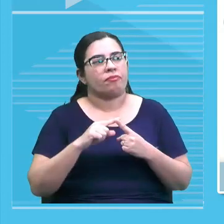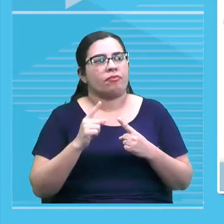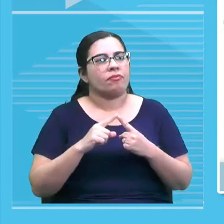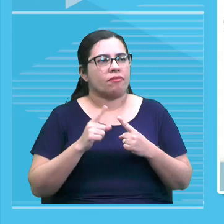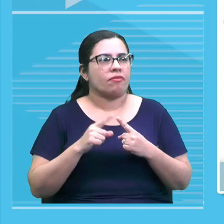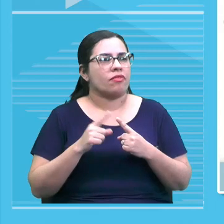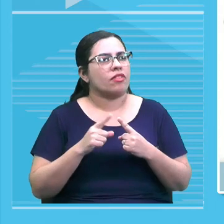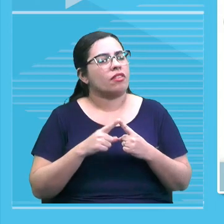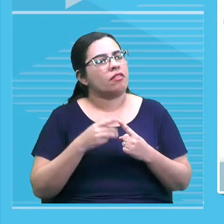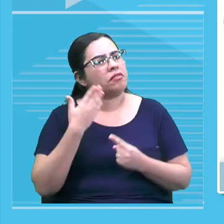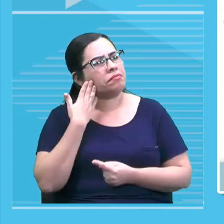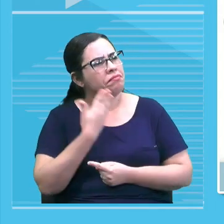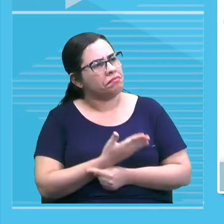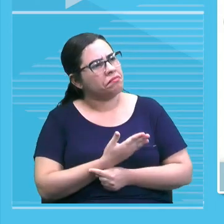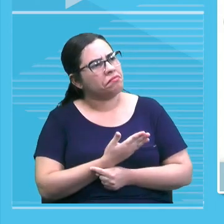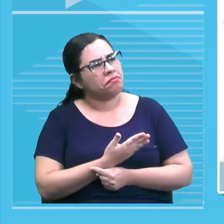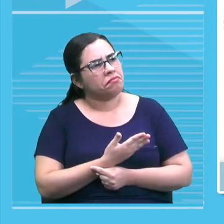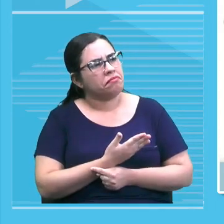transversal